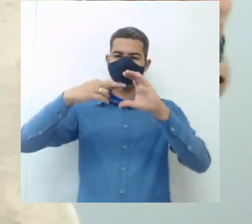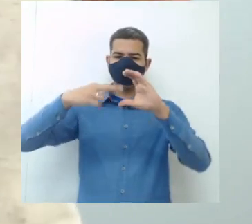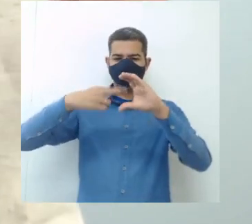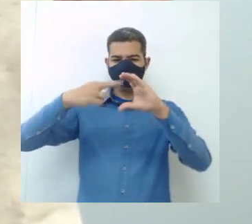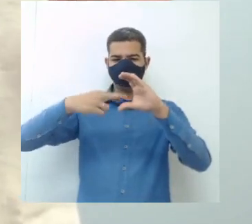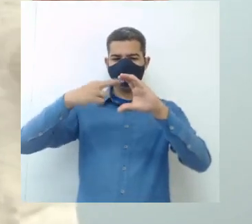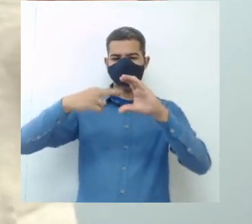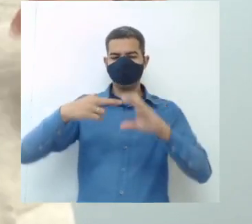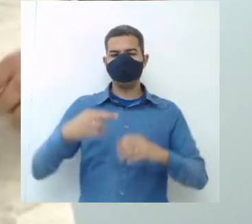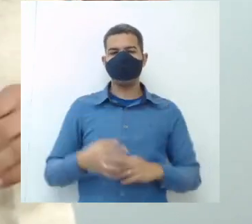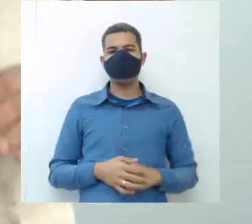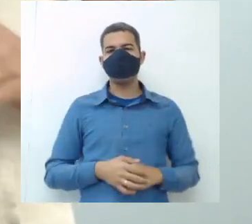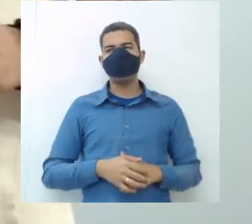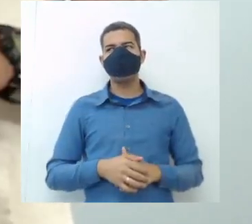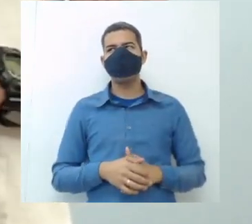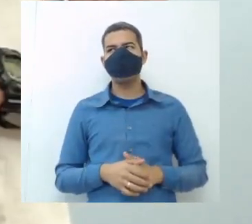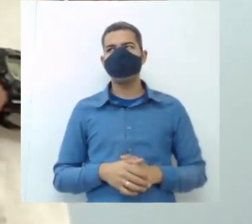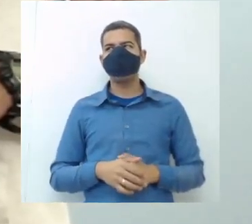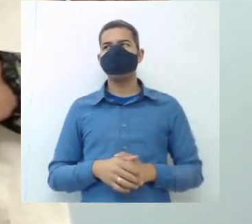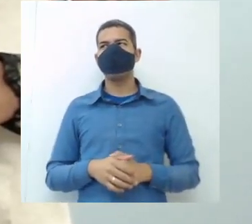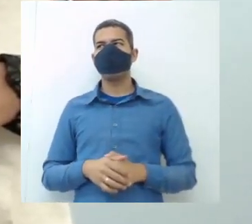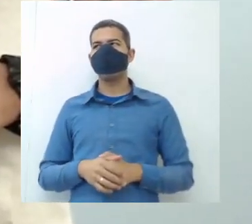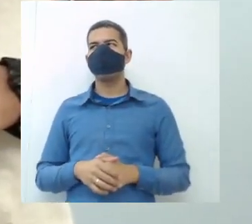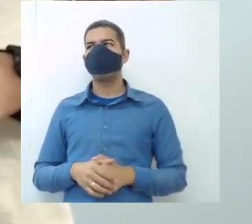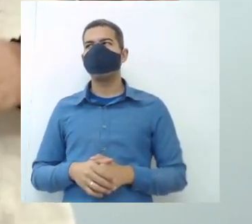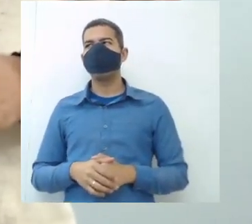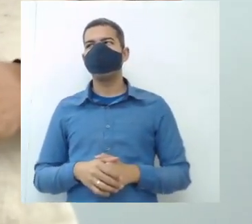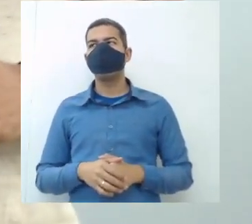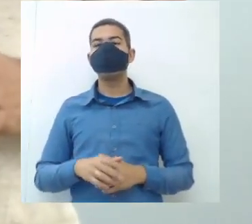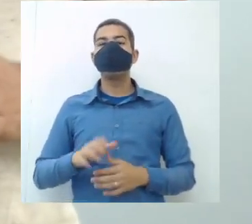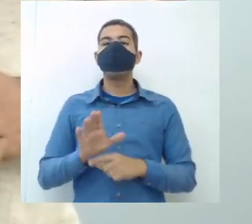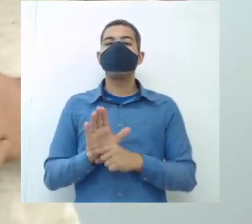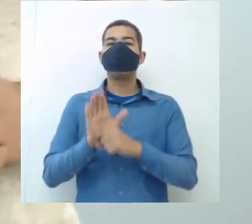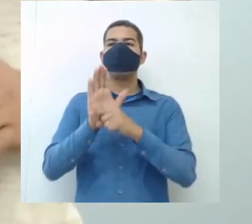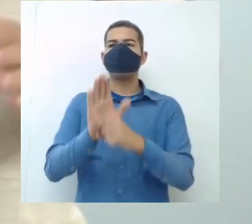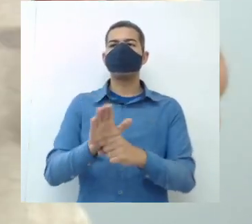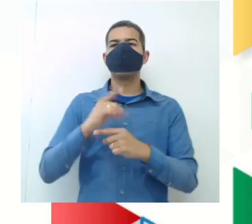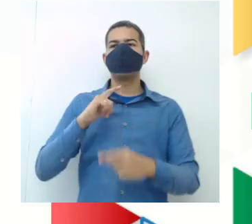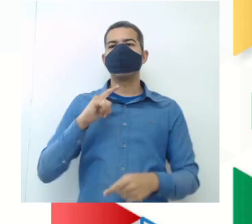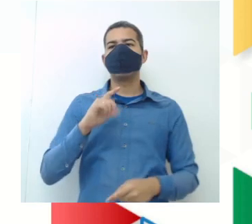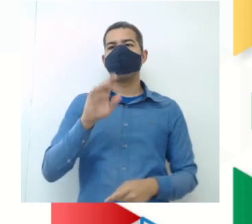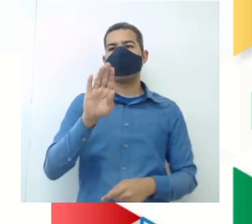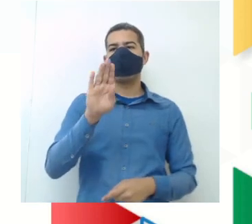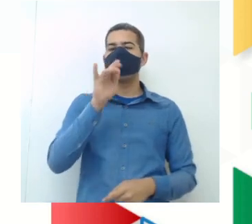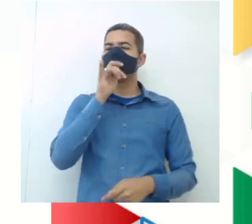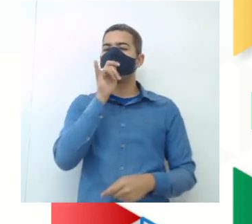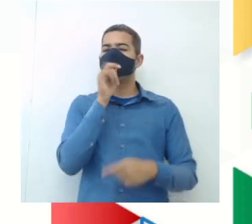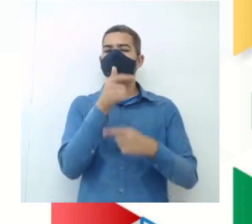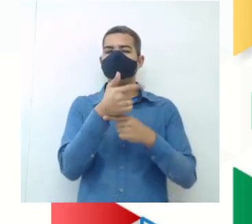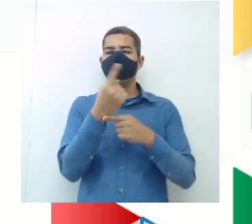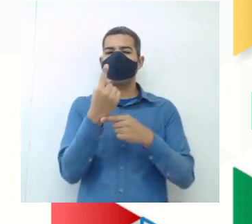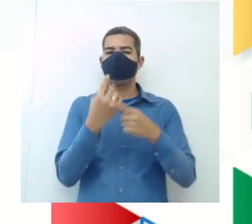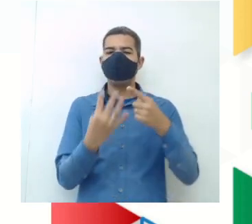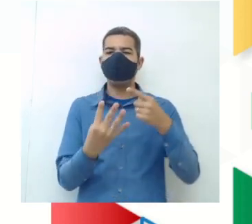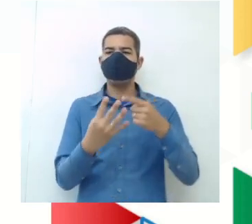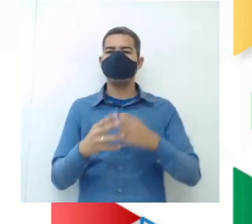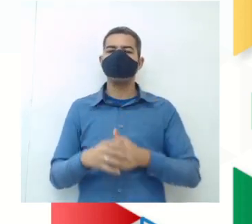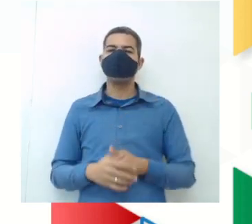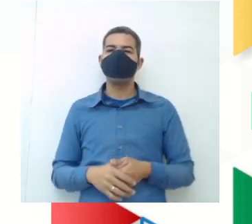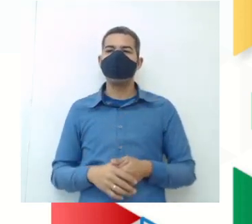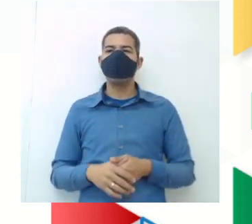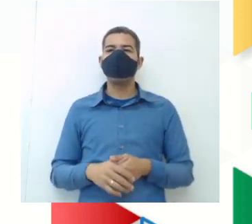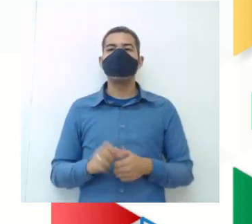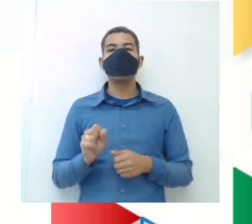tudo junto sem acento, tá bom? Não, pra te ajudar, vou te falar da letra B. 21 por 4. Lembra, se